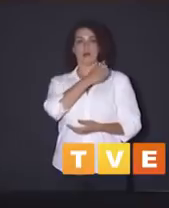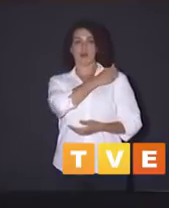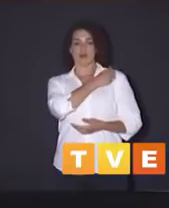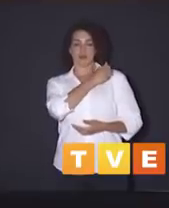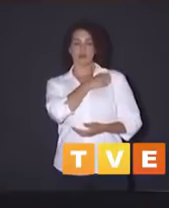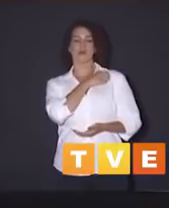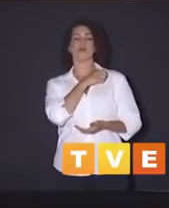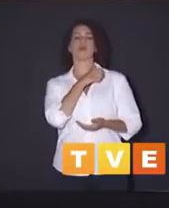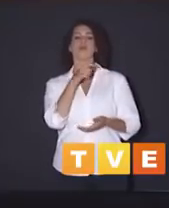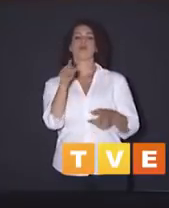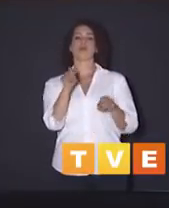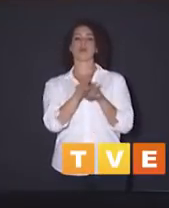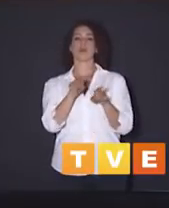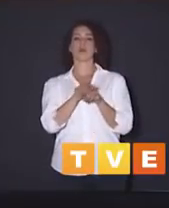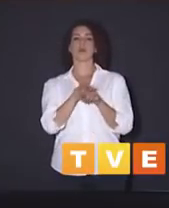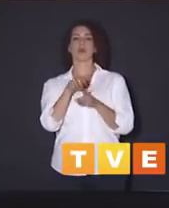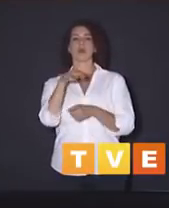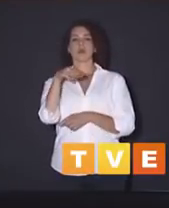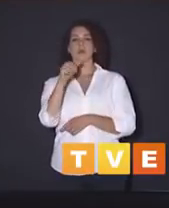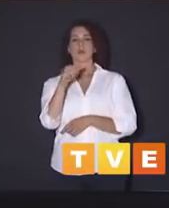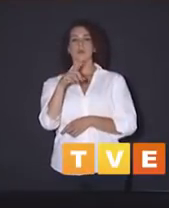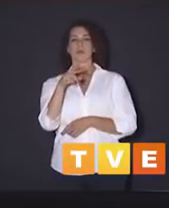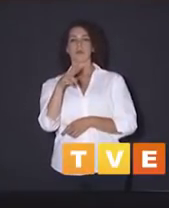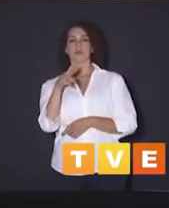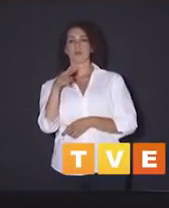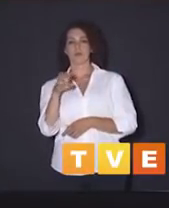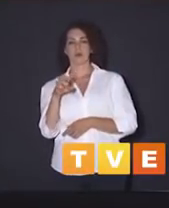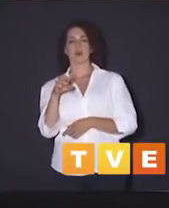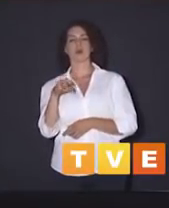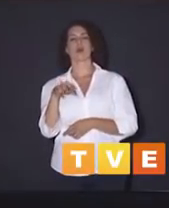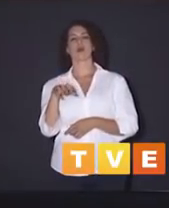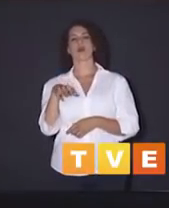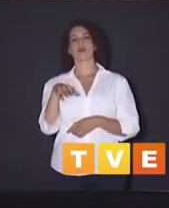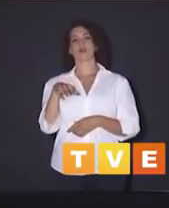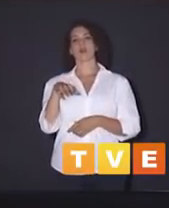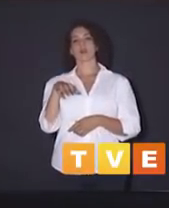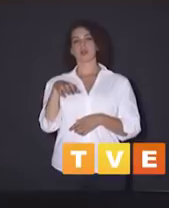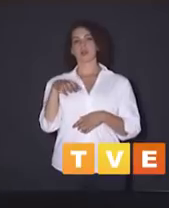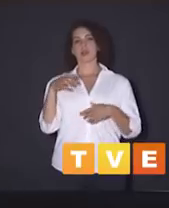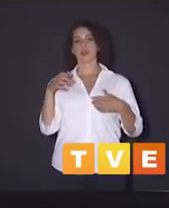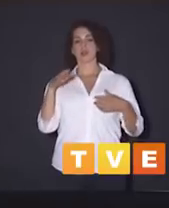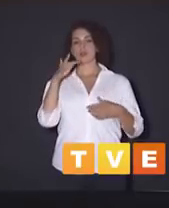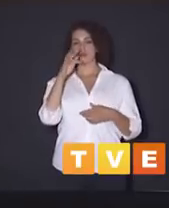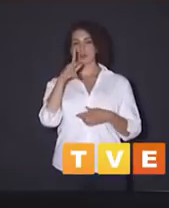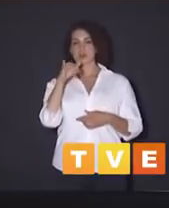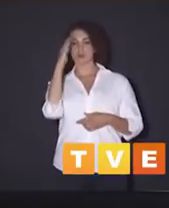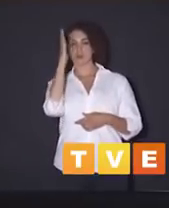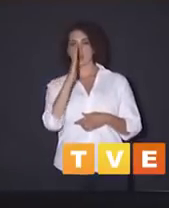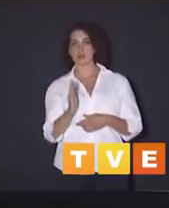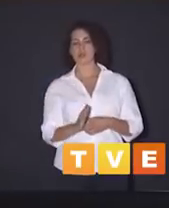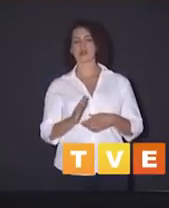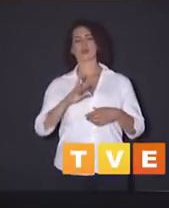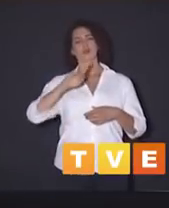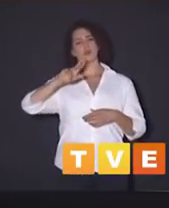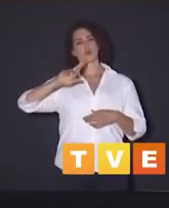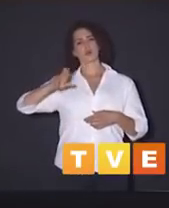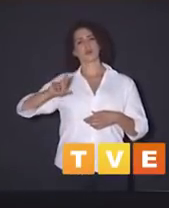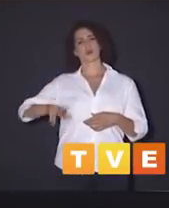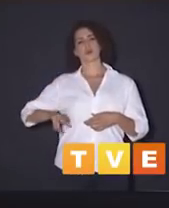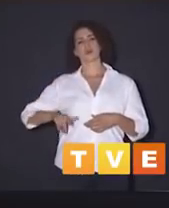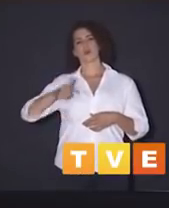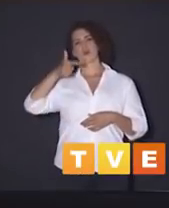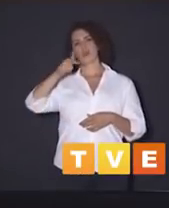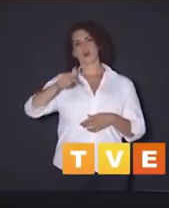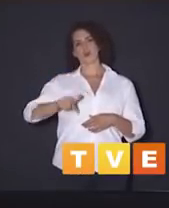lutz à madre superiora do convento de terror superior das franciscanas do brasil tantos outros